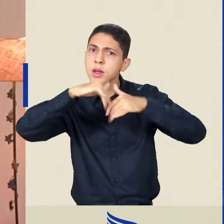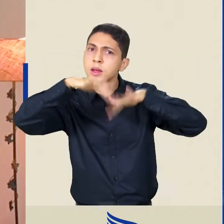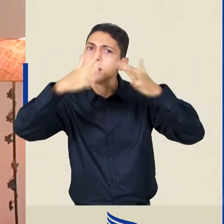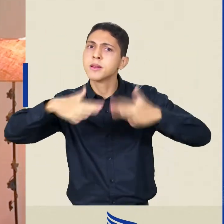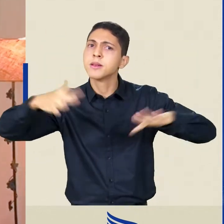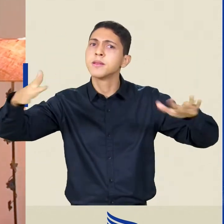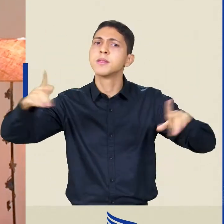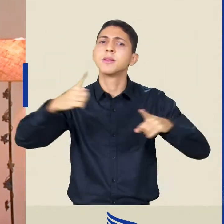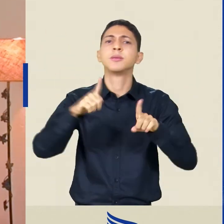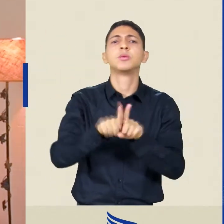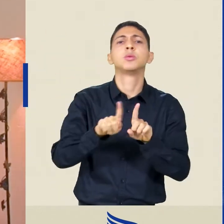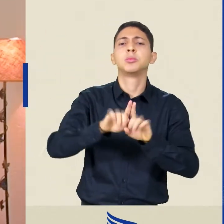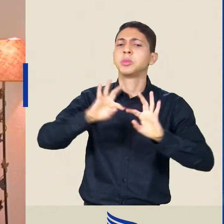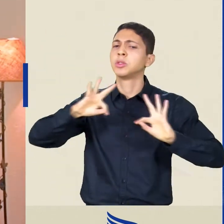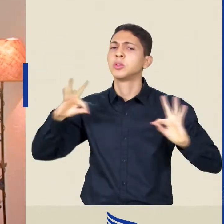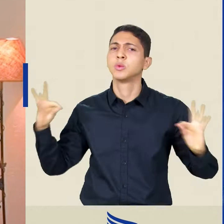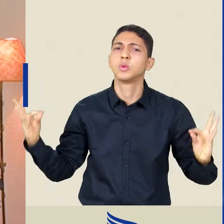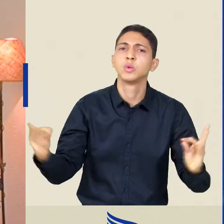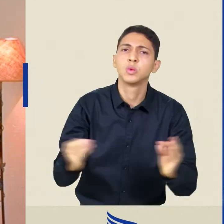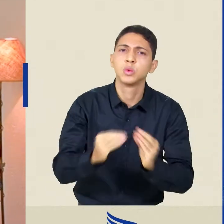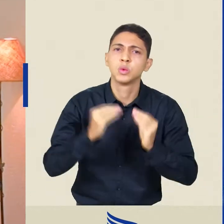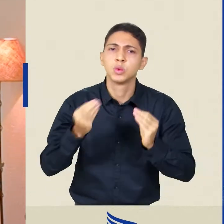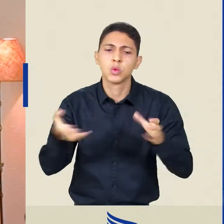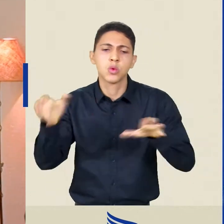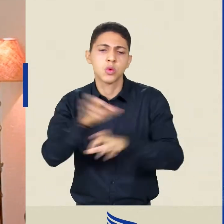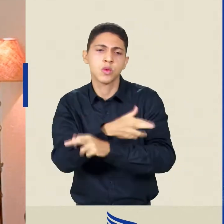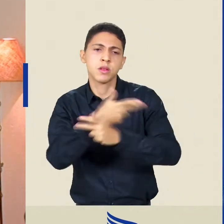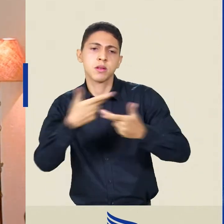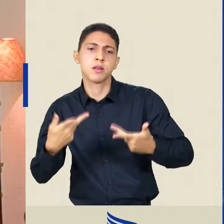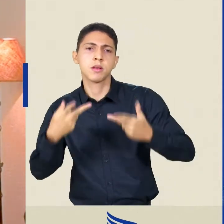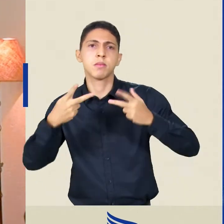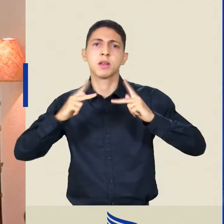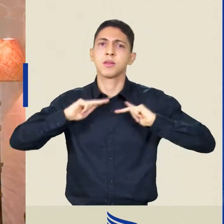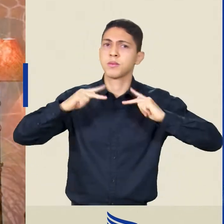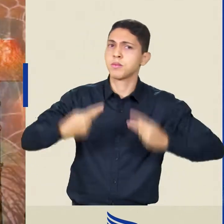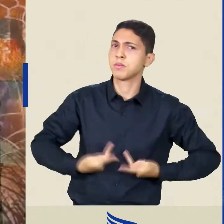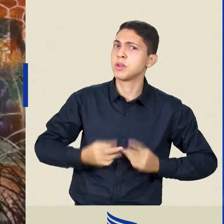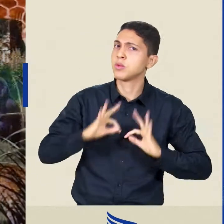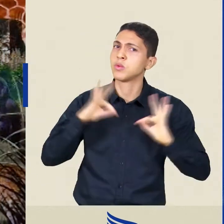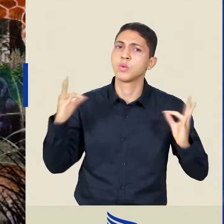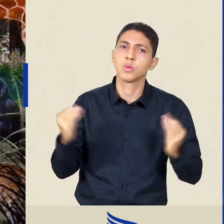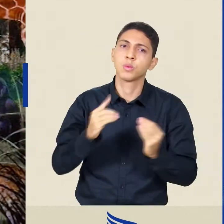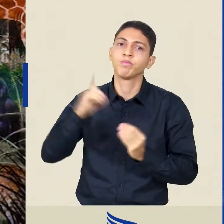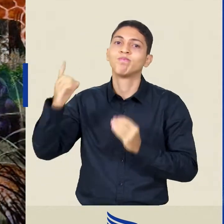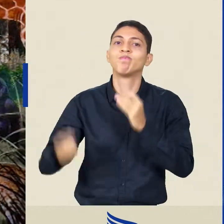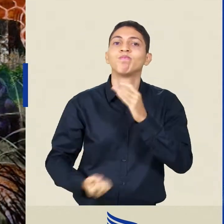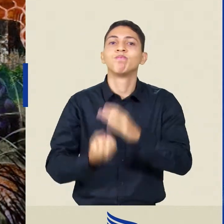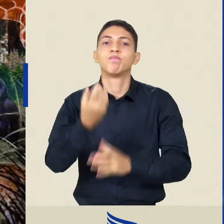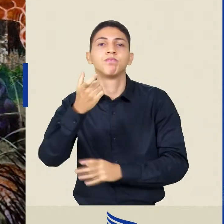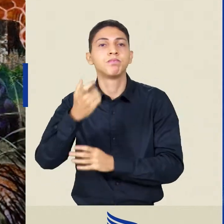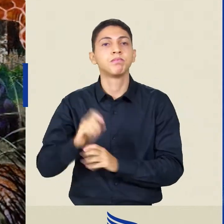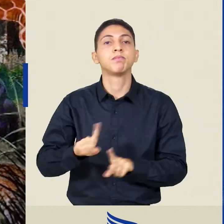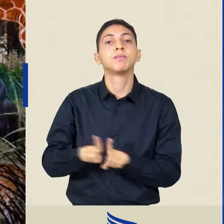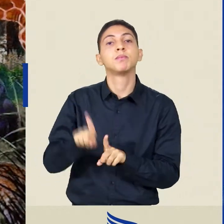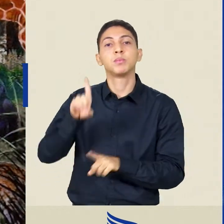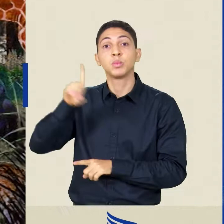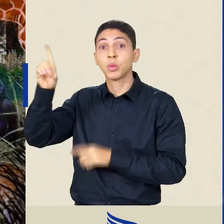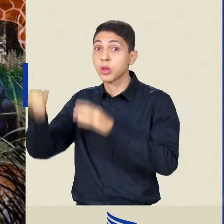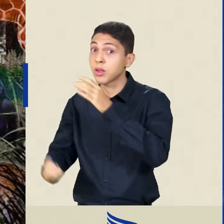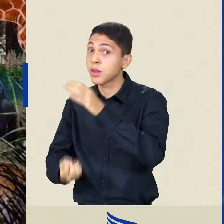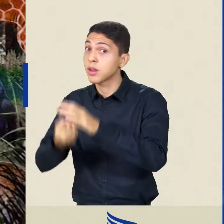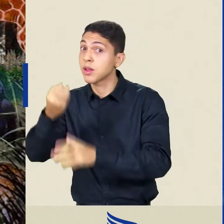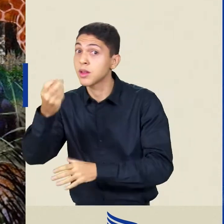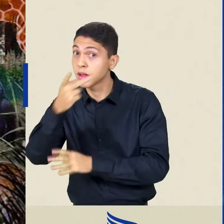o que tem fôlego também é obra das suas mãos. A raça humana foi criada por Deus. Gênesis